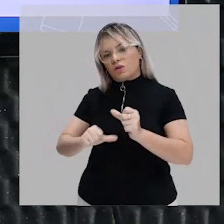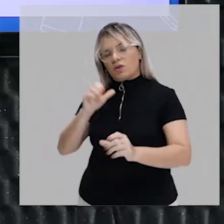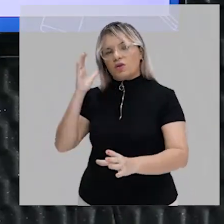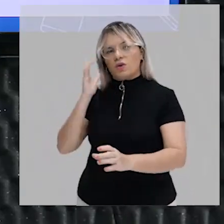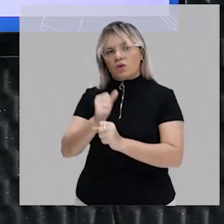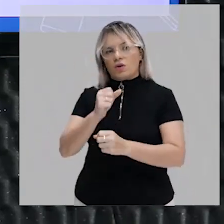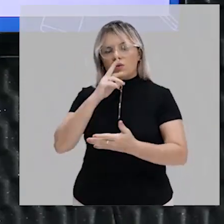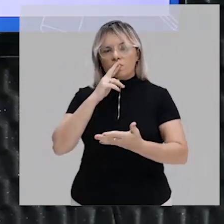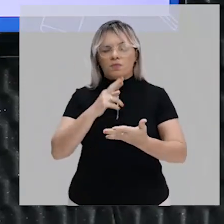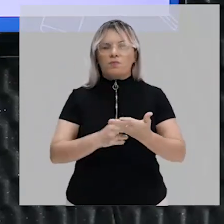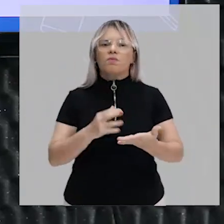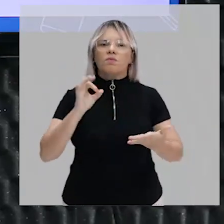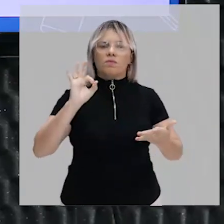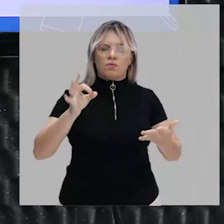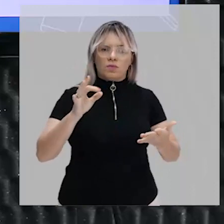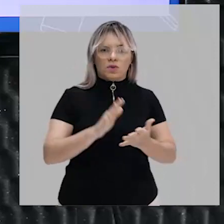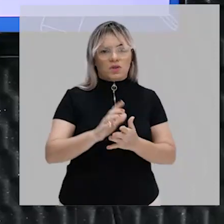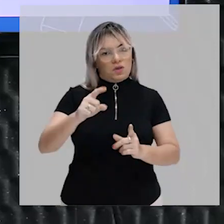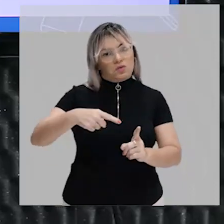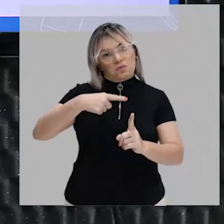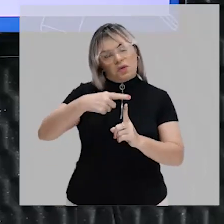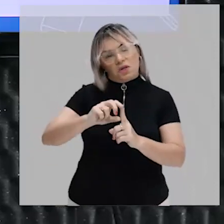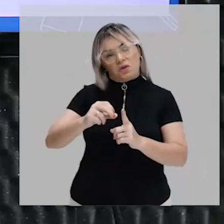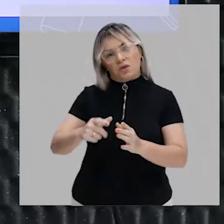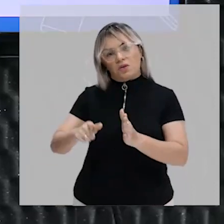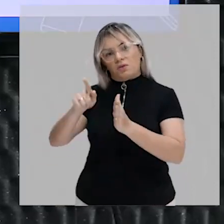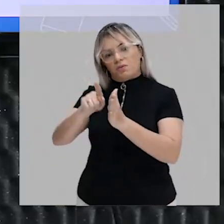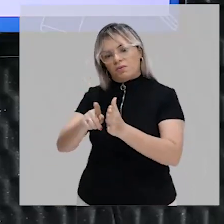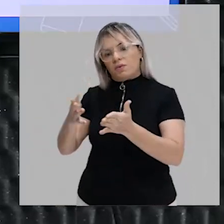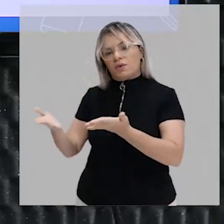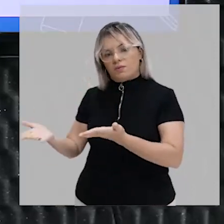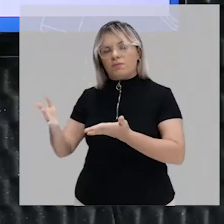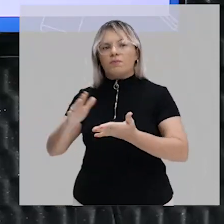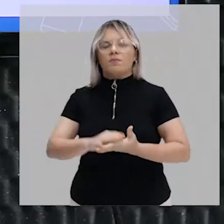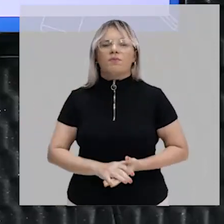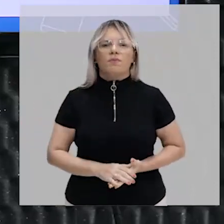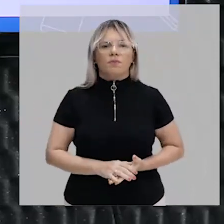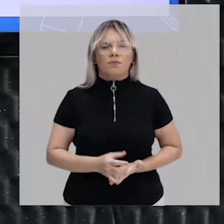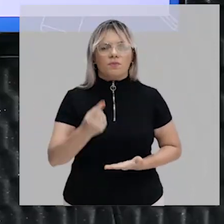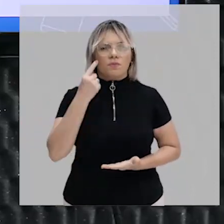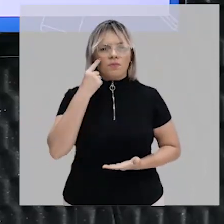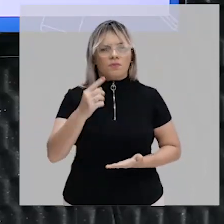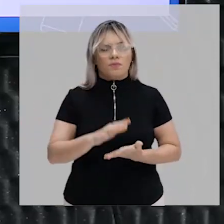continha, tá? Que é uma conta de mais e de menos, apenas, tá? Então, vê que